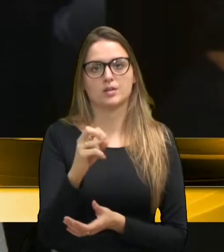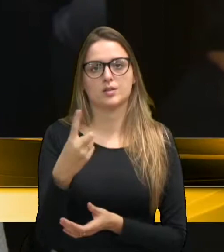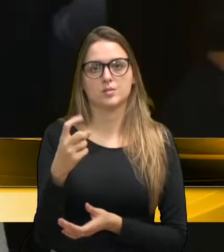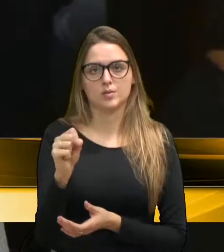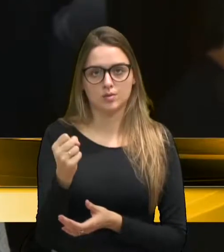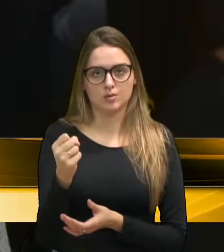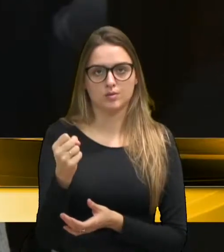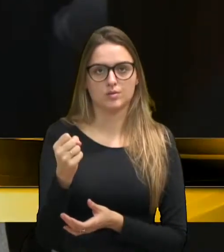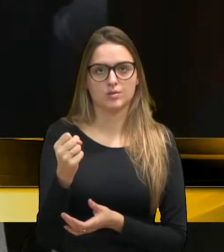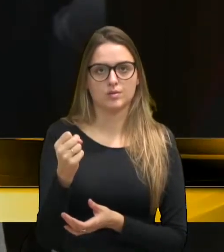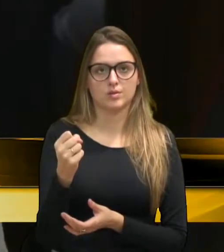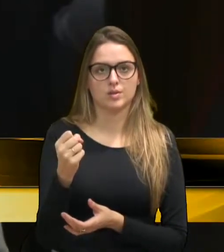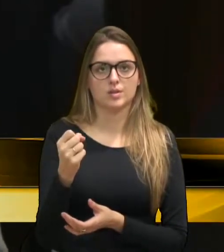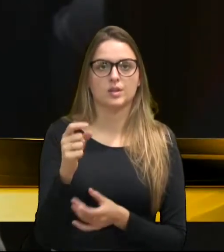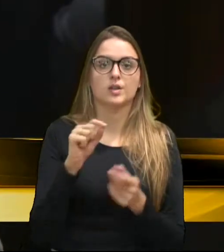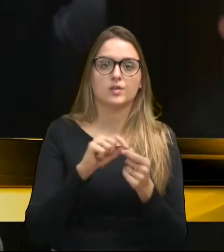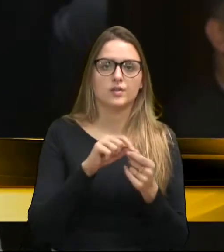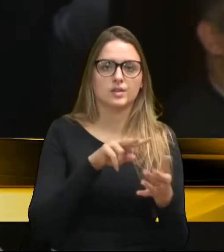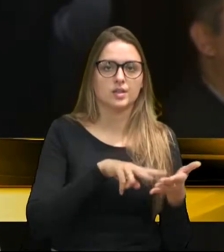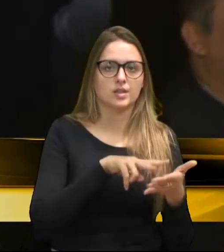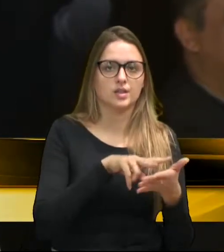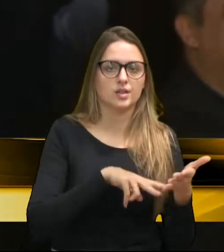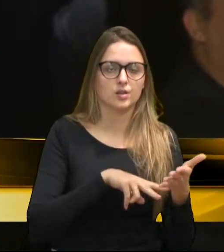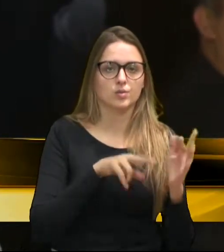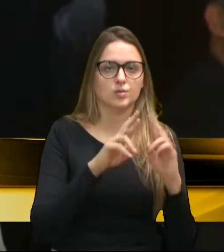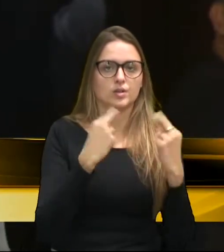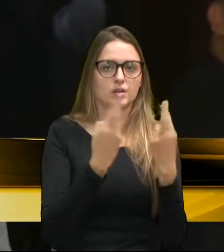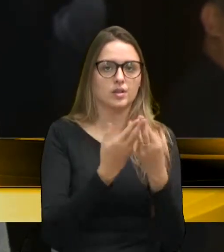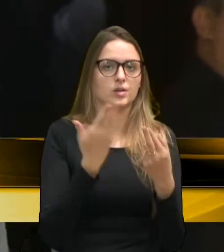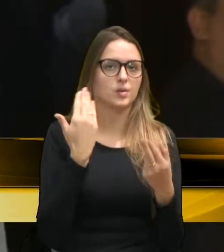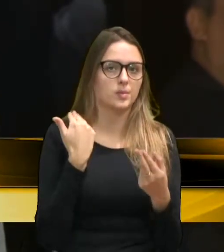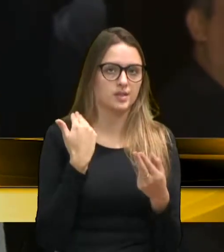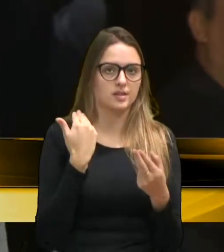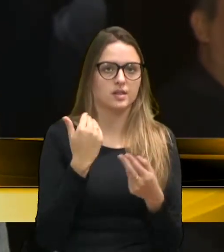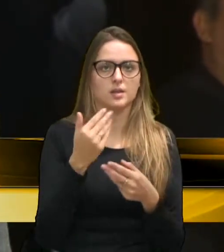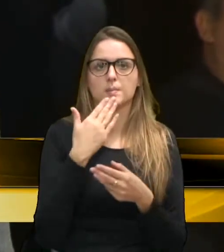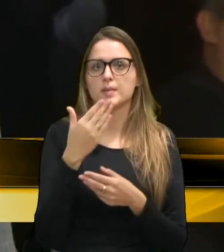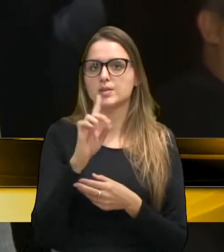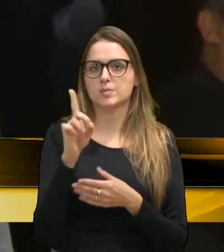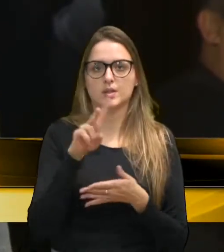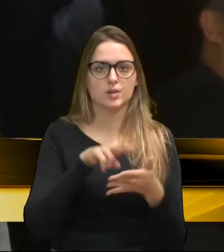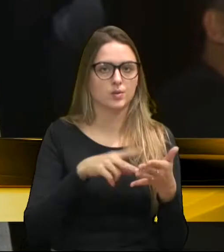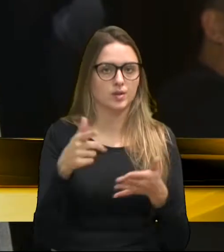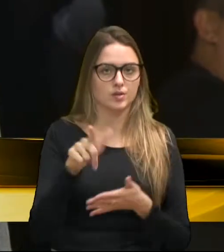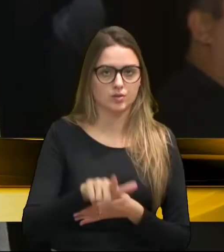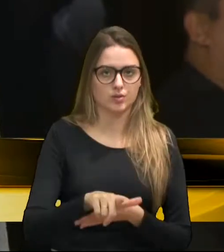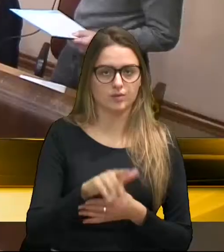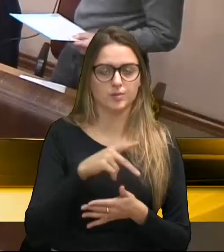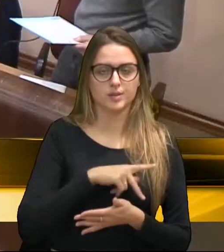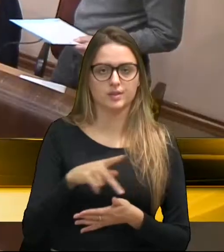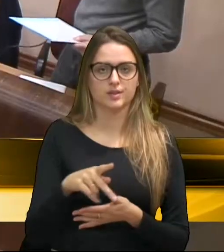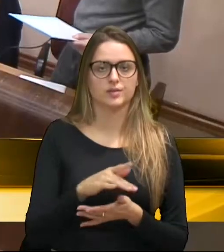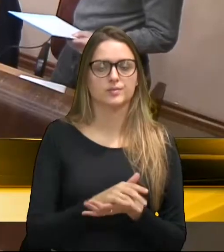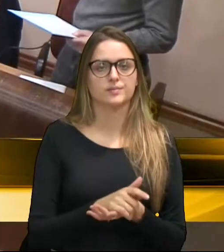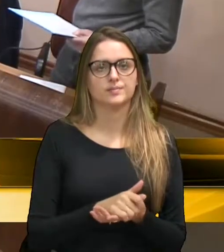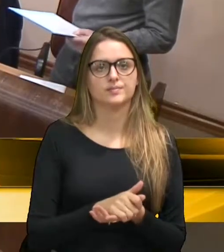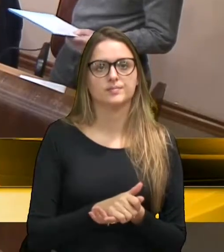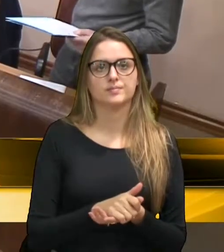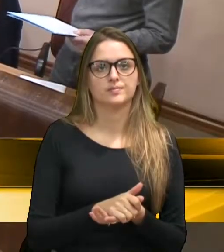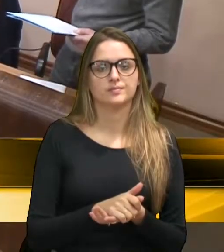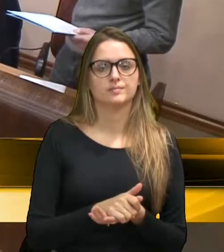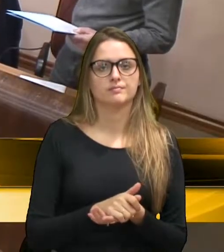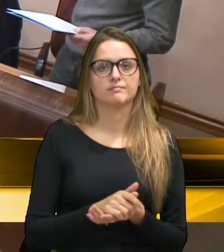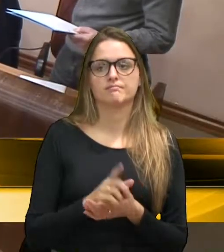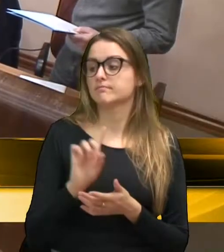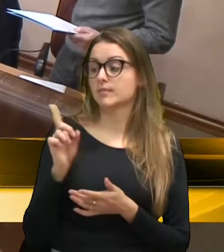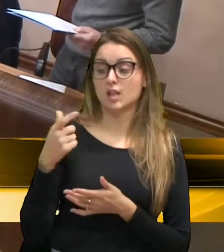168/2018. Tendo sido feita a leitura na sessão passada, peço dispensa de fazê-lo neste momento, senhor presidente.